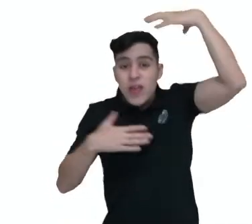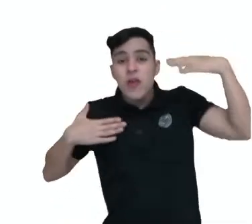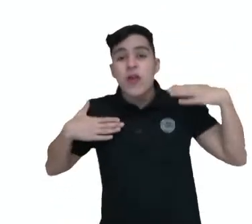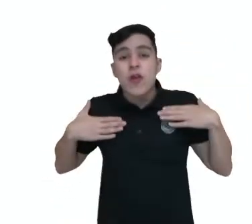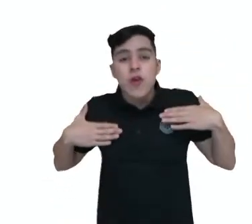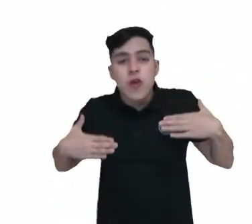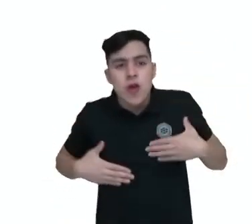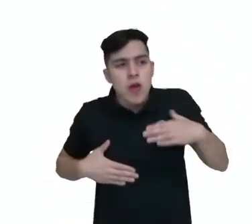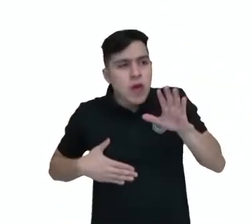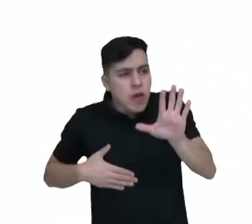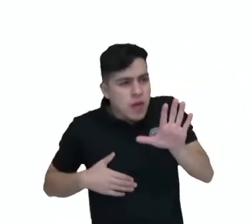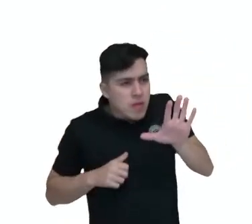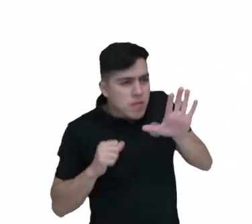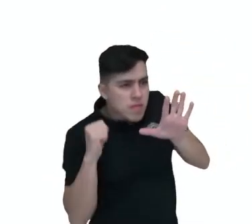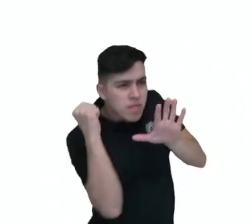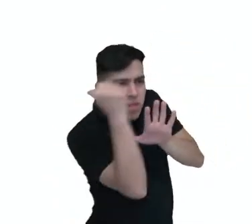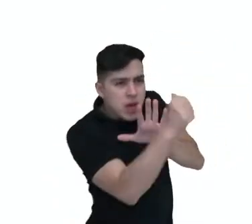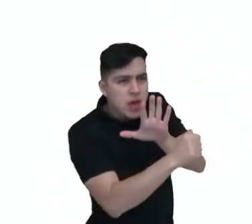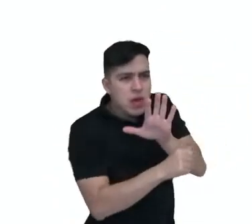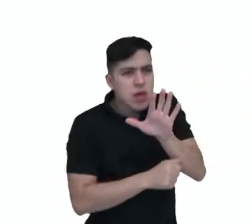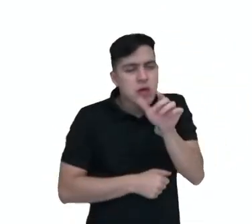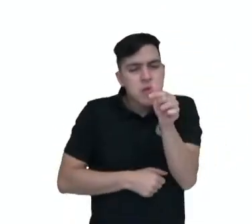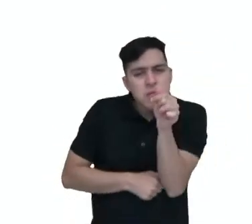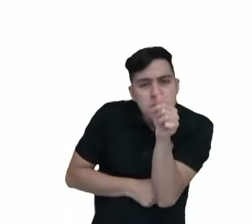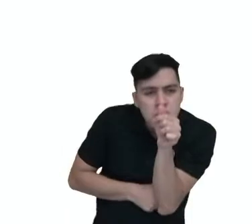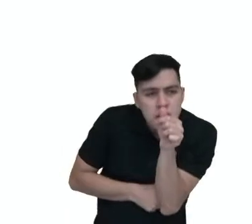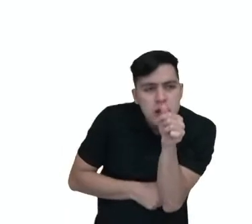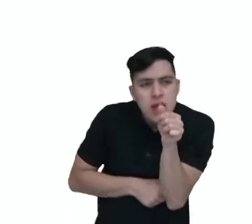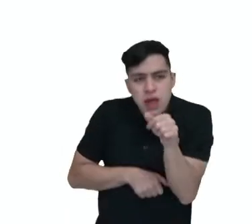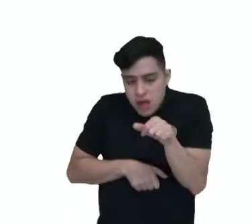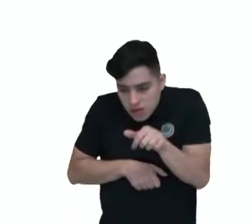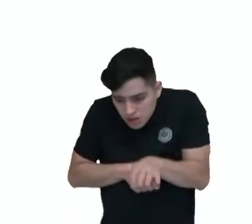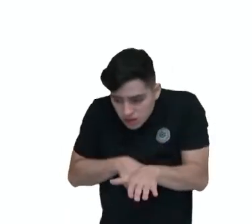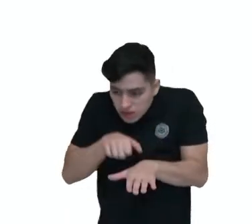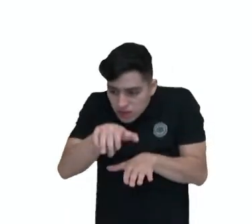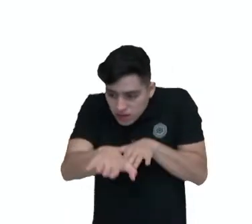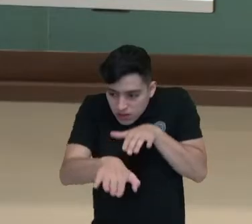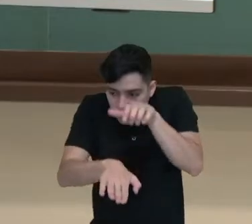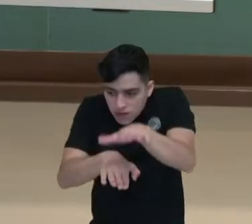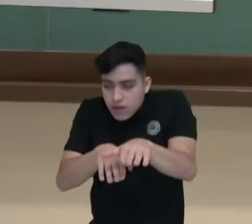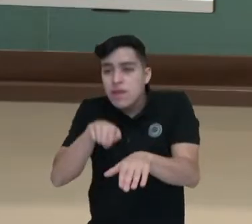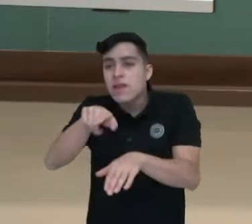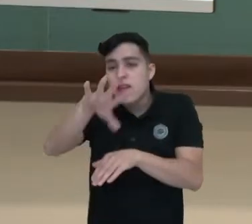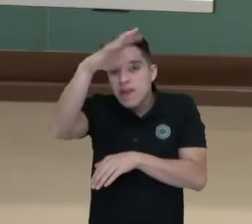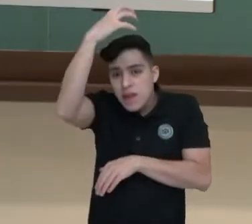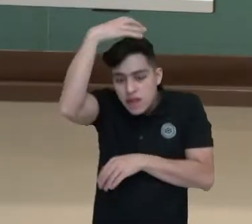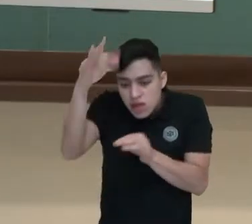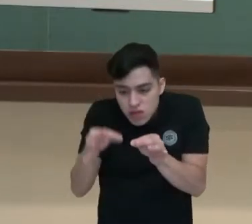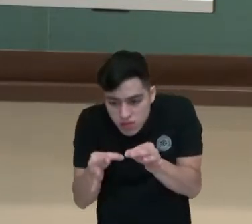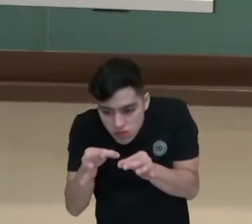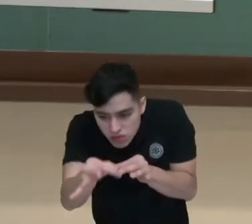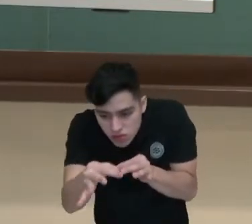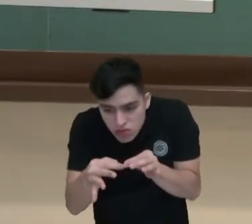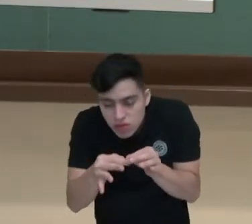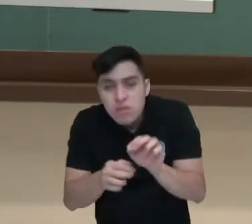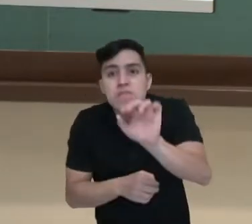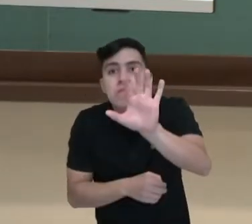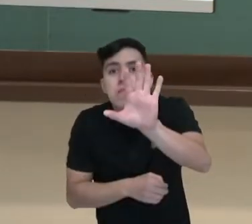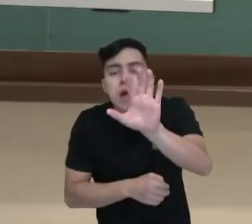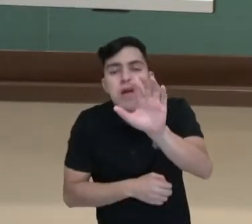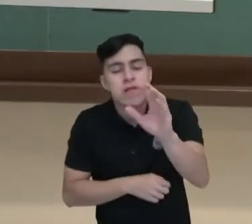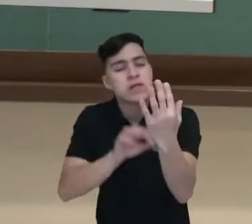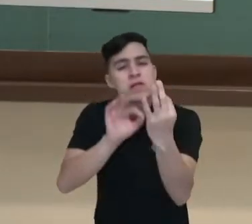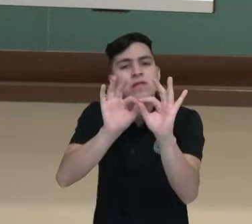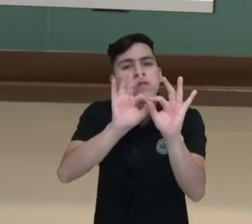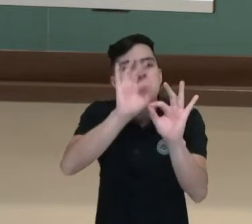palmo, jarda, passo. Então alguns, né, usavam, alguns locais usavam como referência